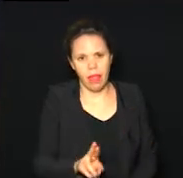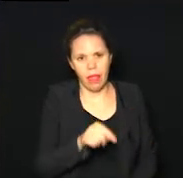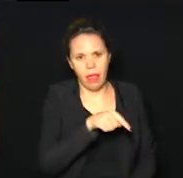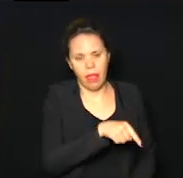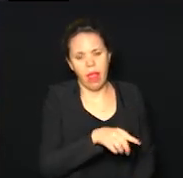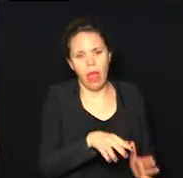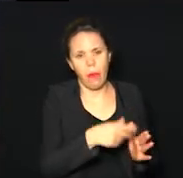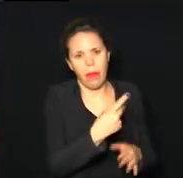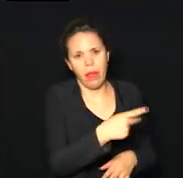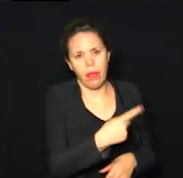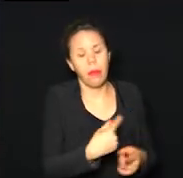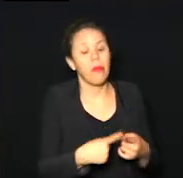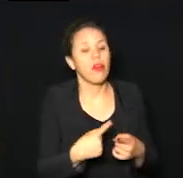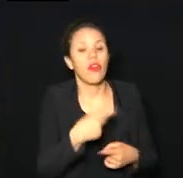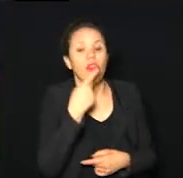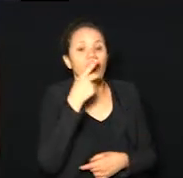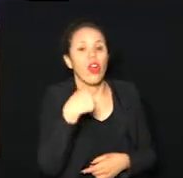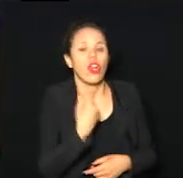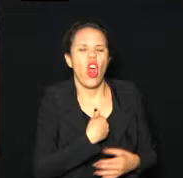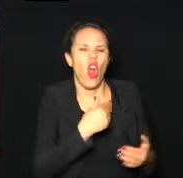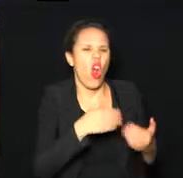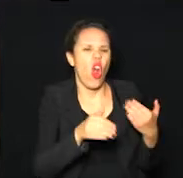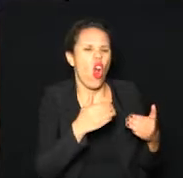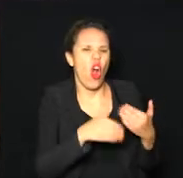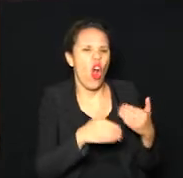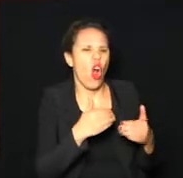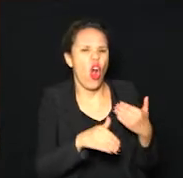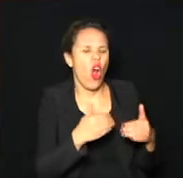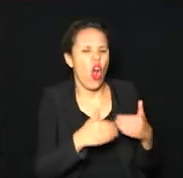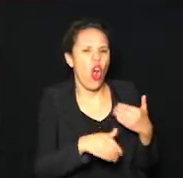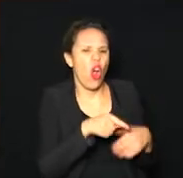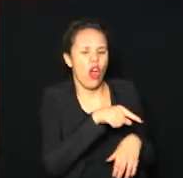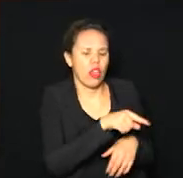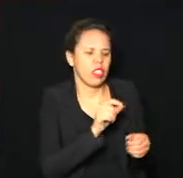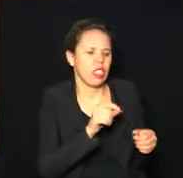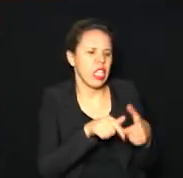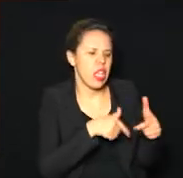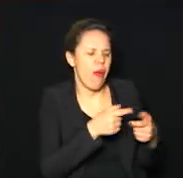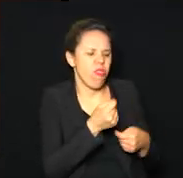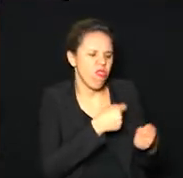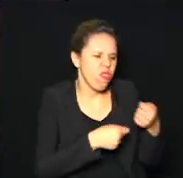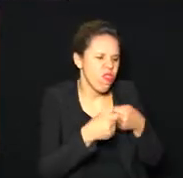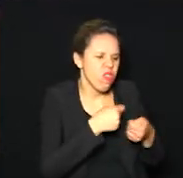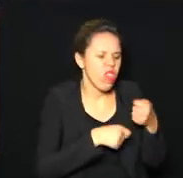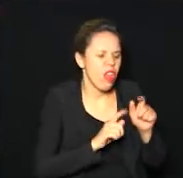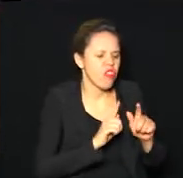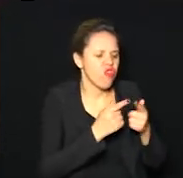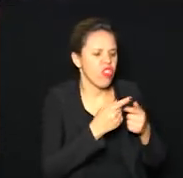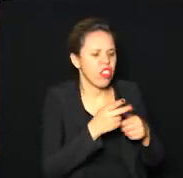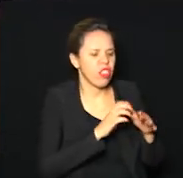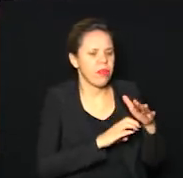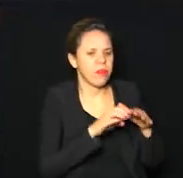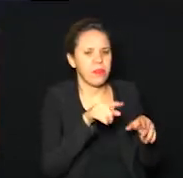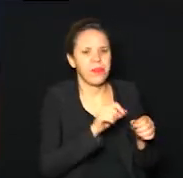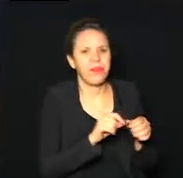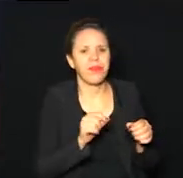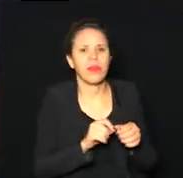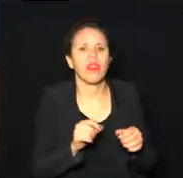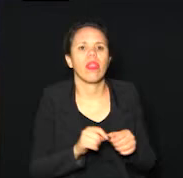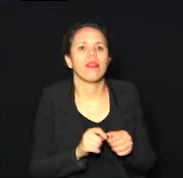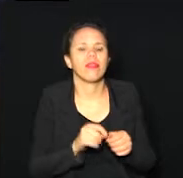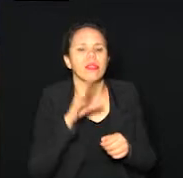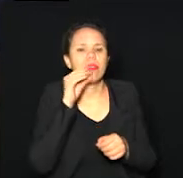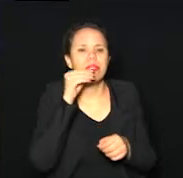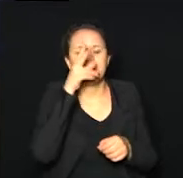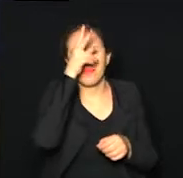e foi de assalto porque nós não concordávamos com essa gestão. Tanto é que todas as gestões dessa empresa é feita por